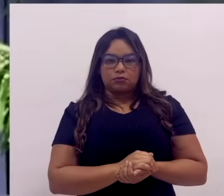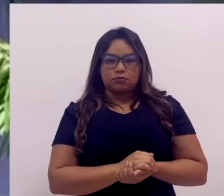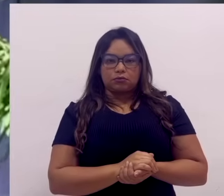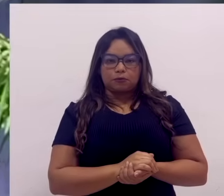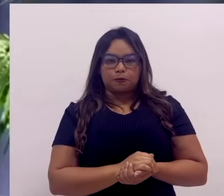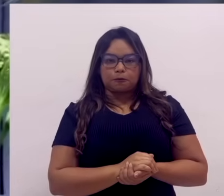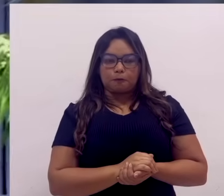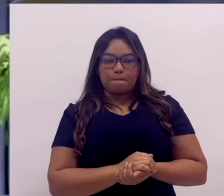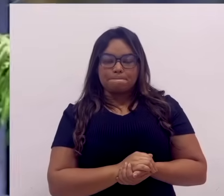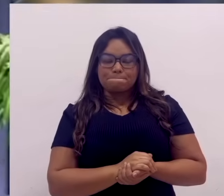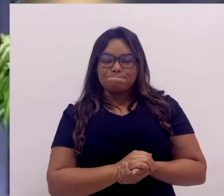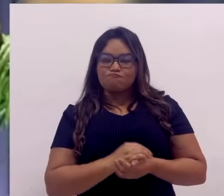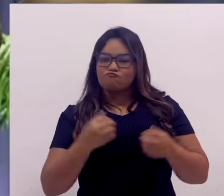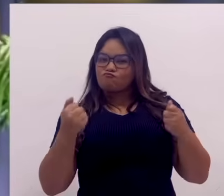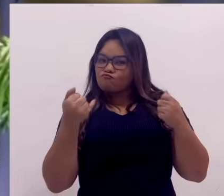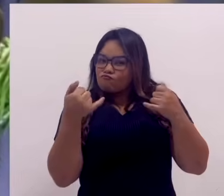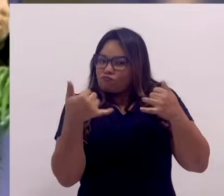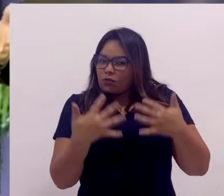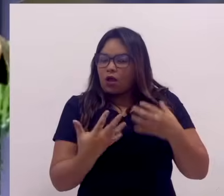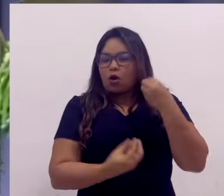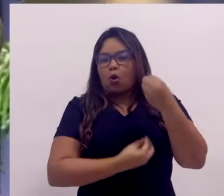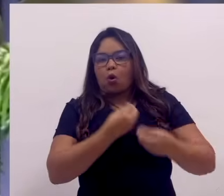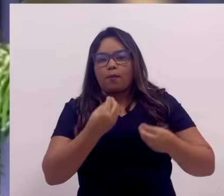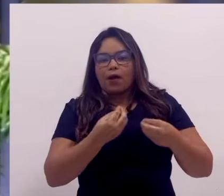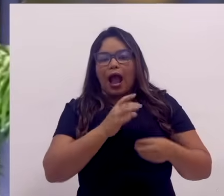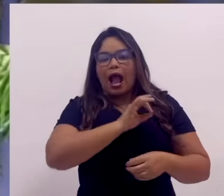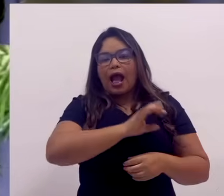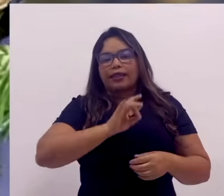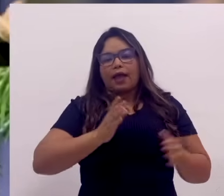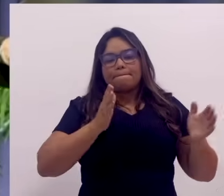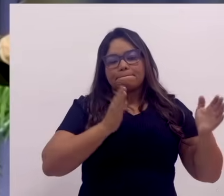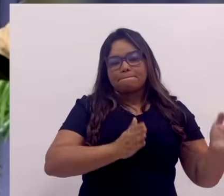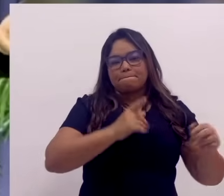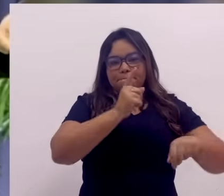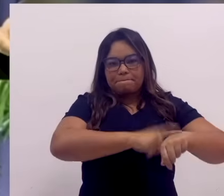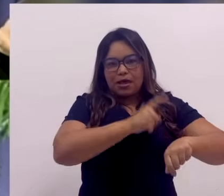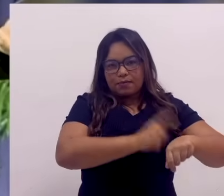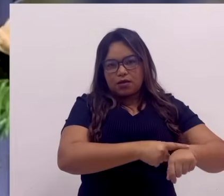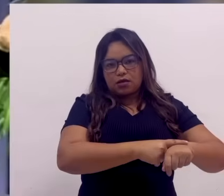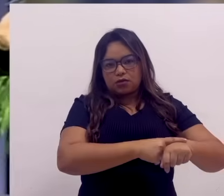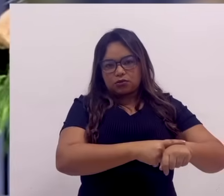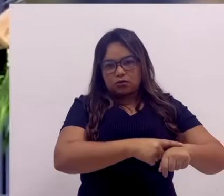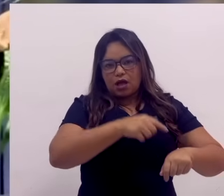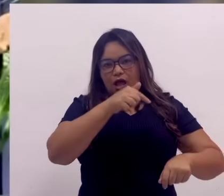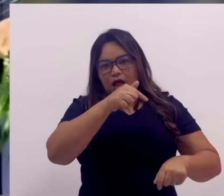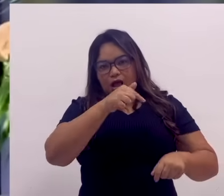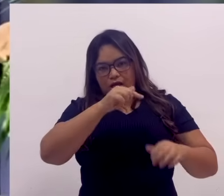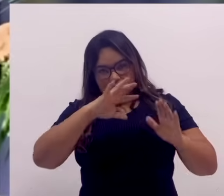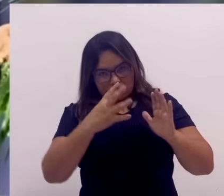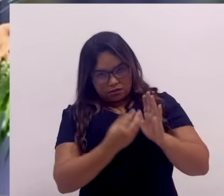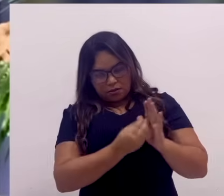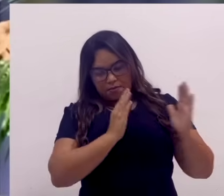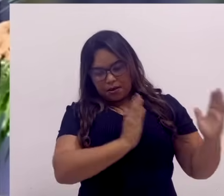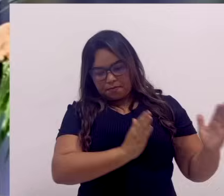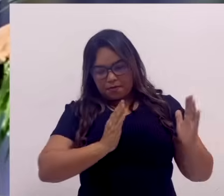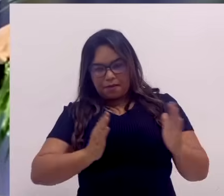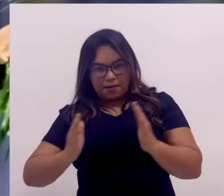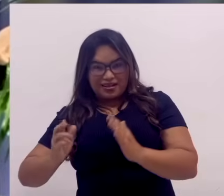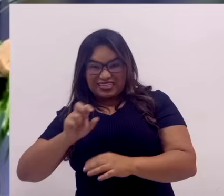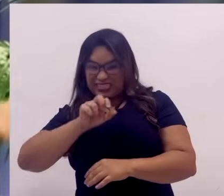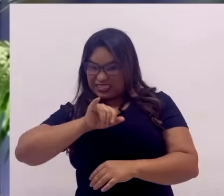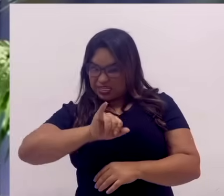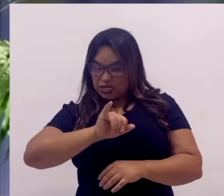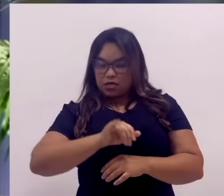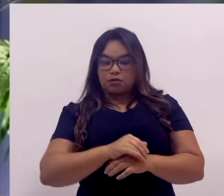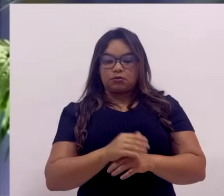porque elas falam algo acerca da época novamente. Se alguém é repreendido e insiste em não se arrepender, o período da